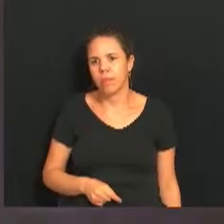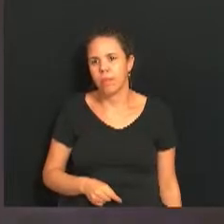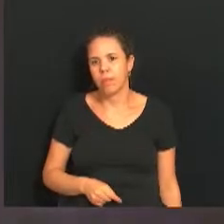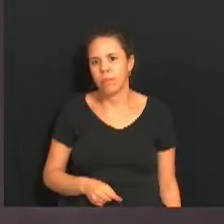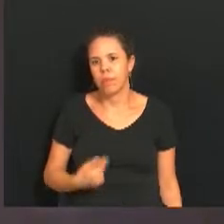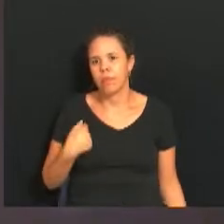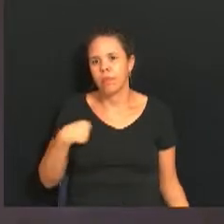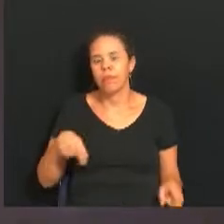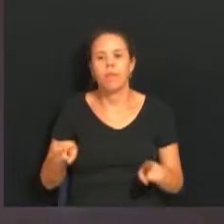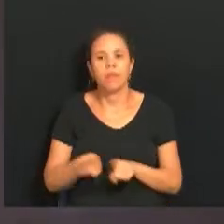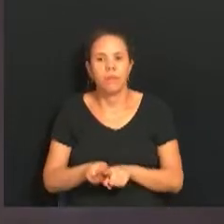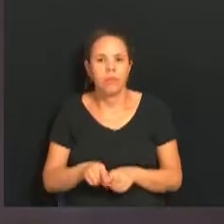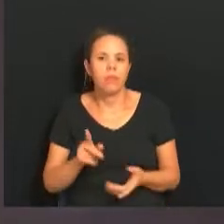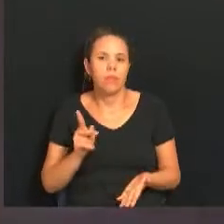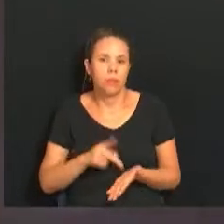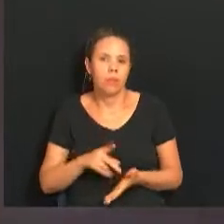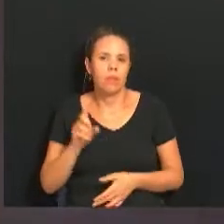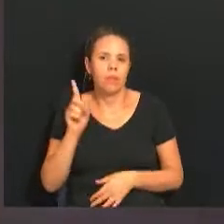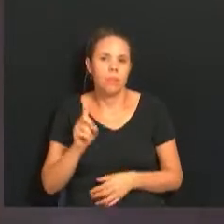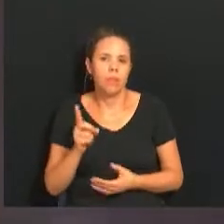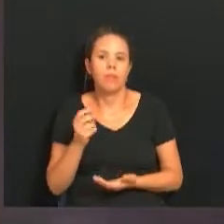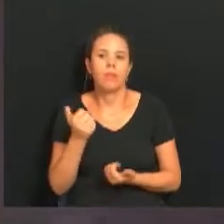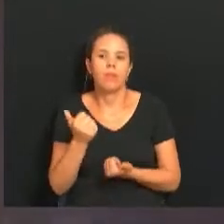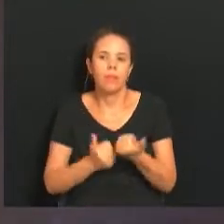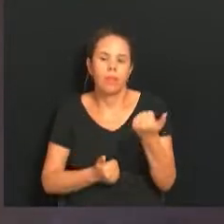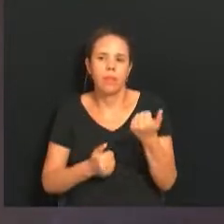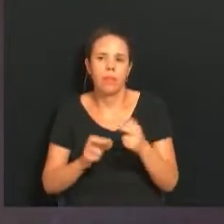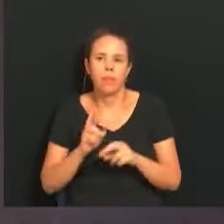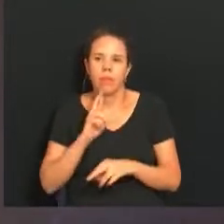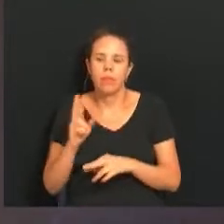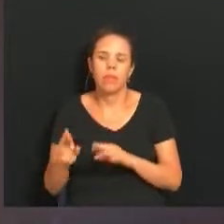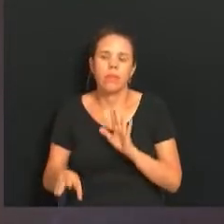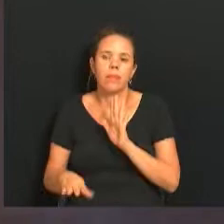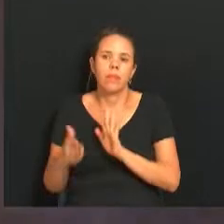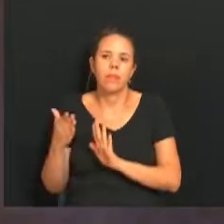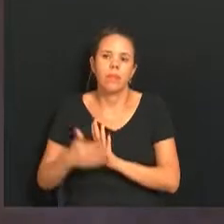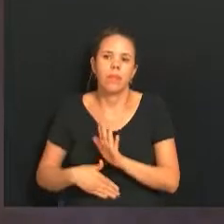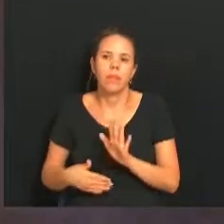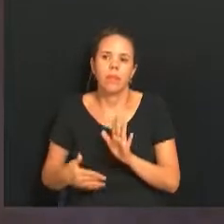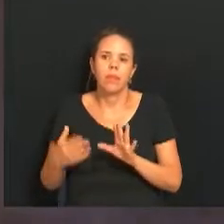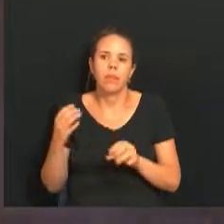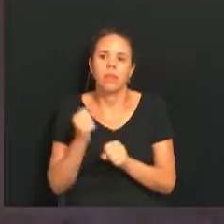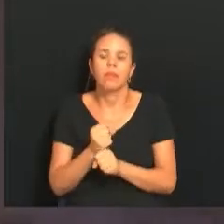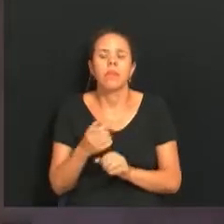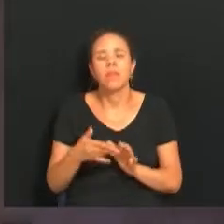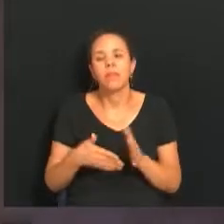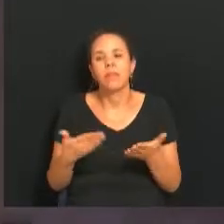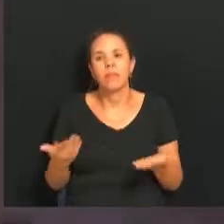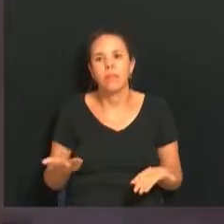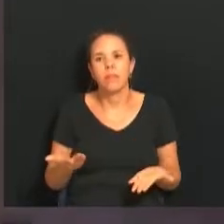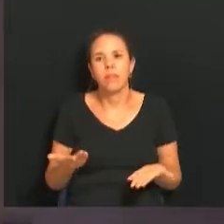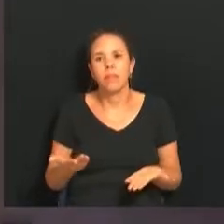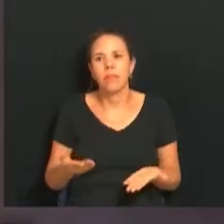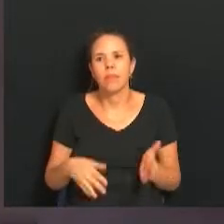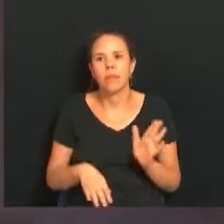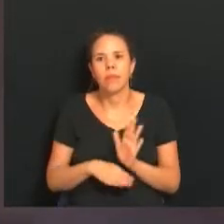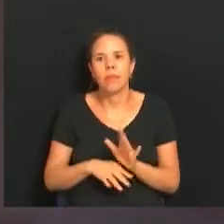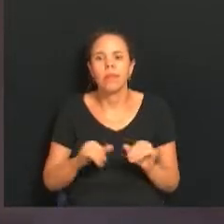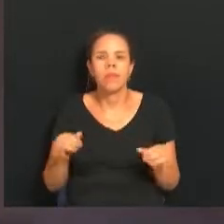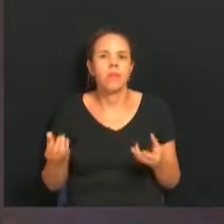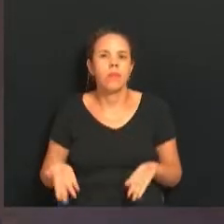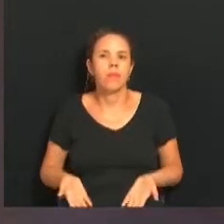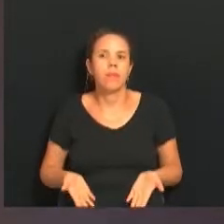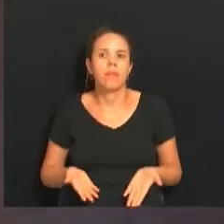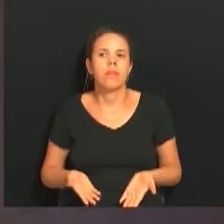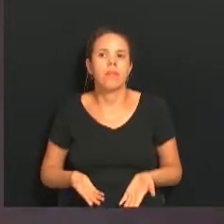tenho uma diretoria que eu preciso responder para ela, que eu preciso dar satisfação. Mas o lema de ajudar aqui é com a